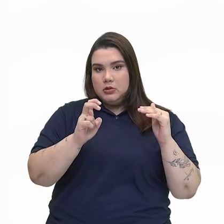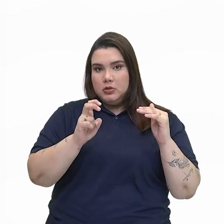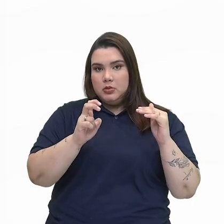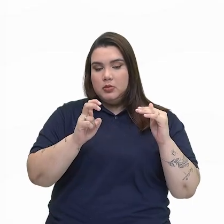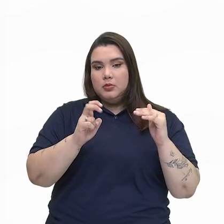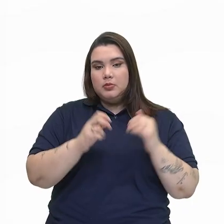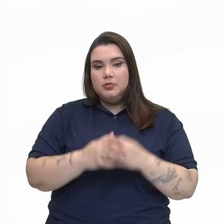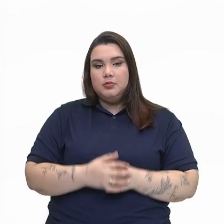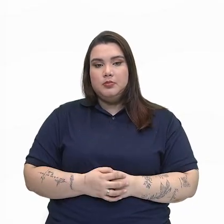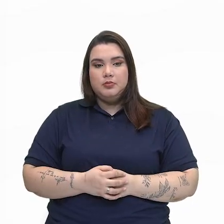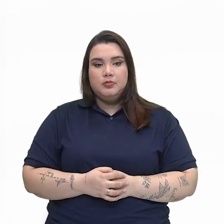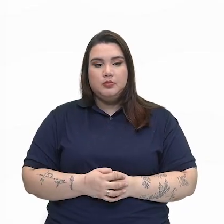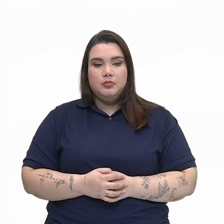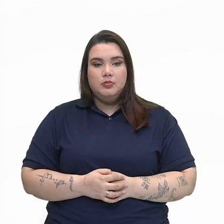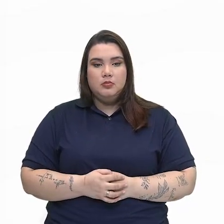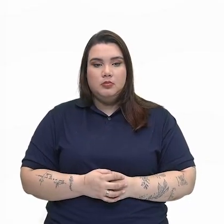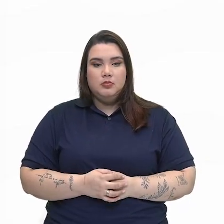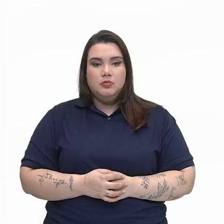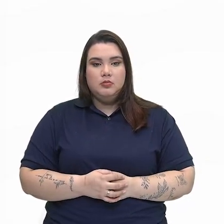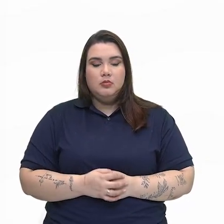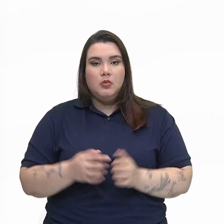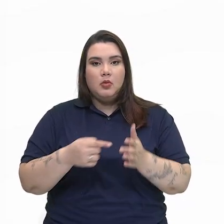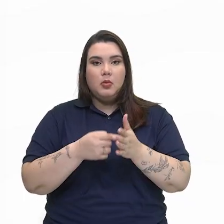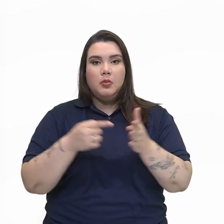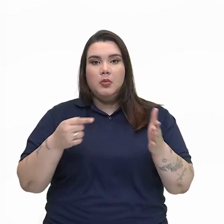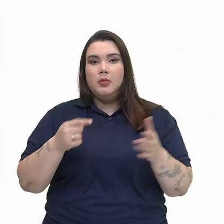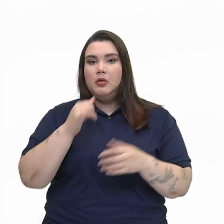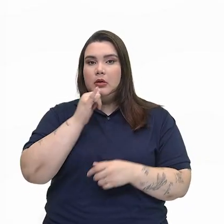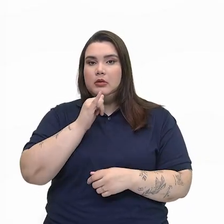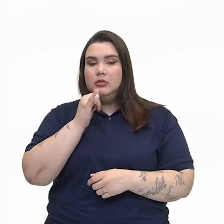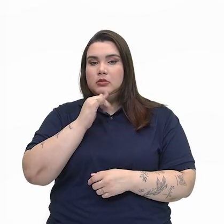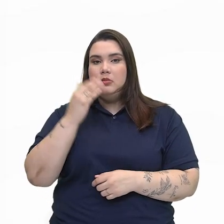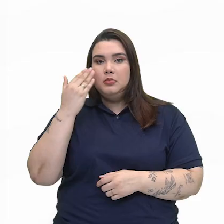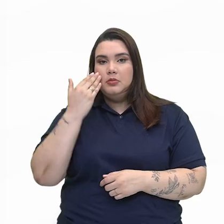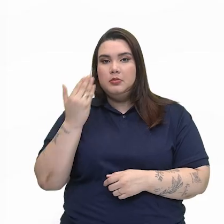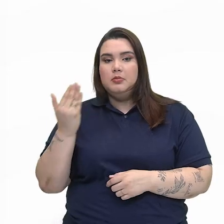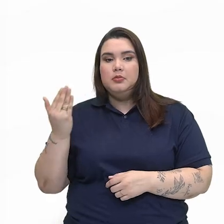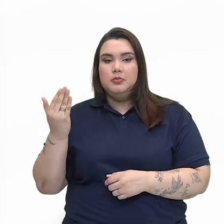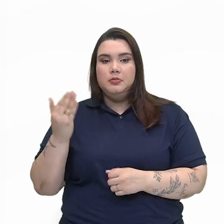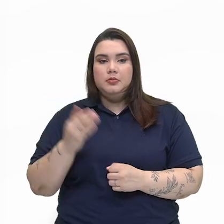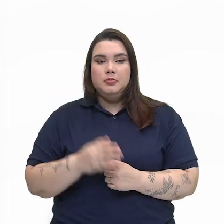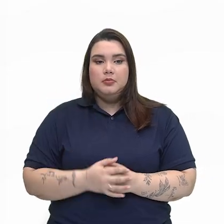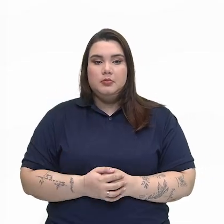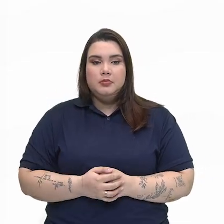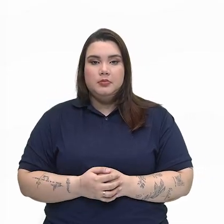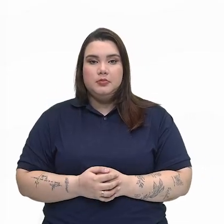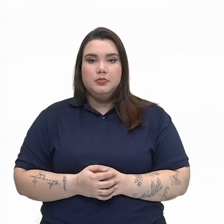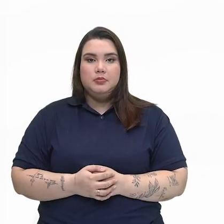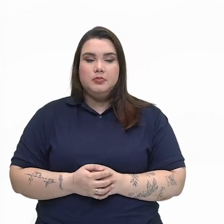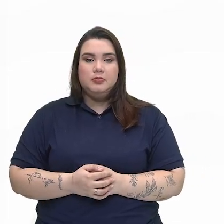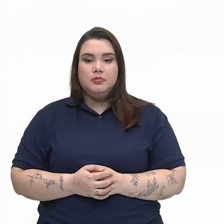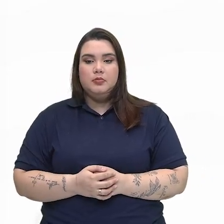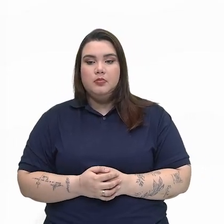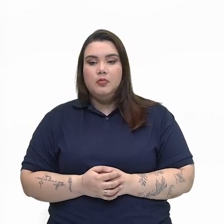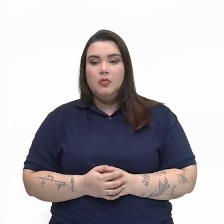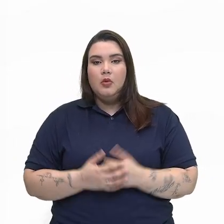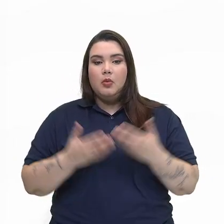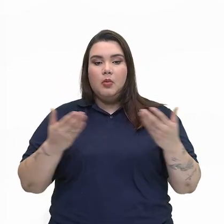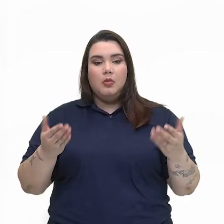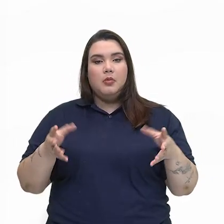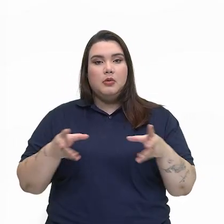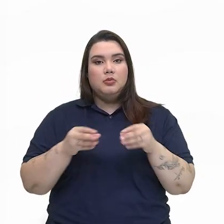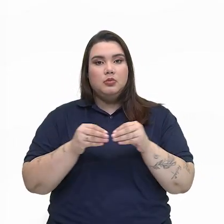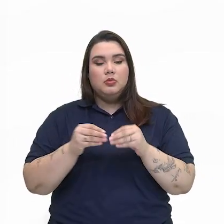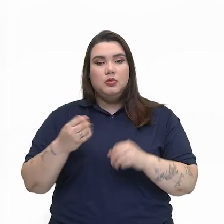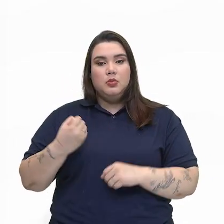do que 5. Então, nosso primeiro exemplo, eu tenho aqui, nosso primeiro, qual o arredondamento com